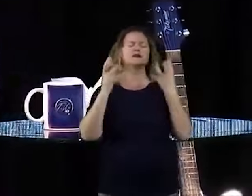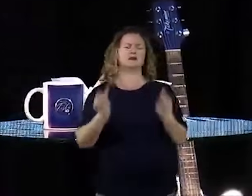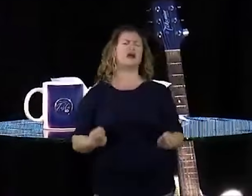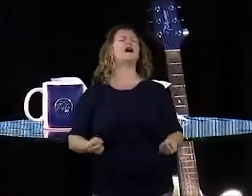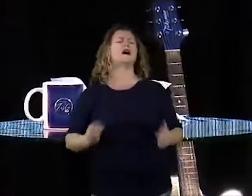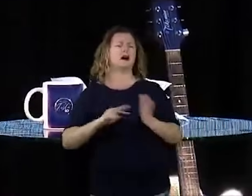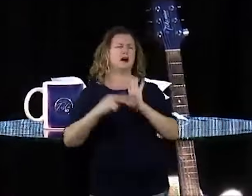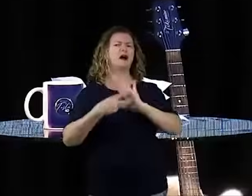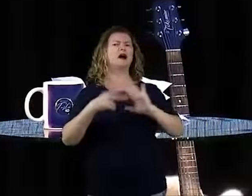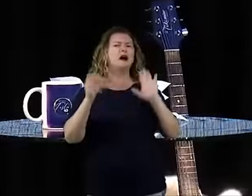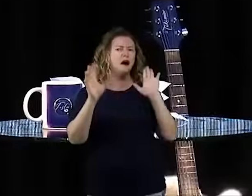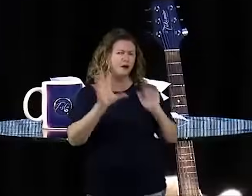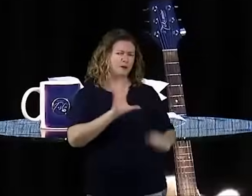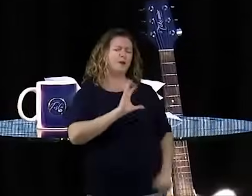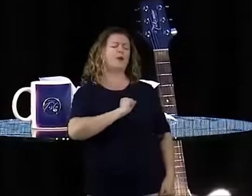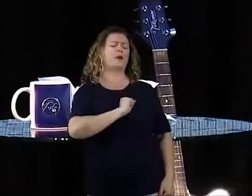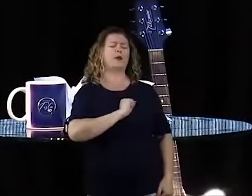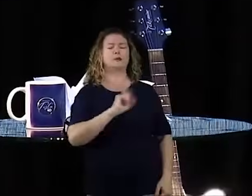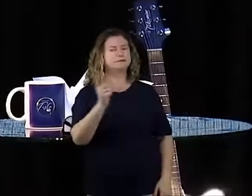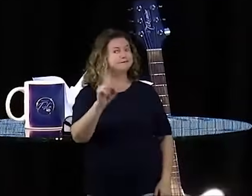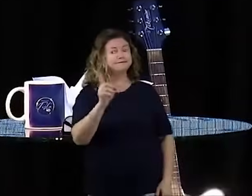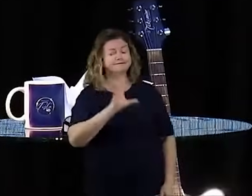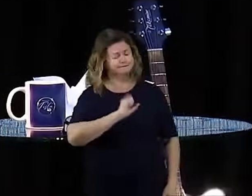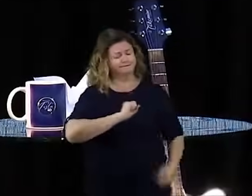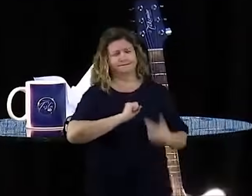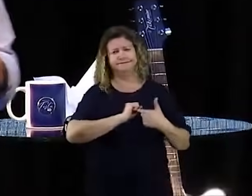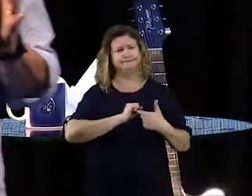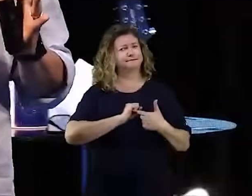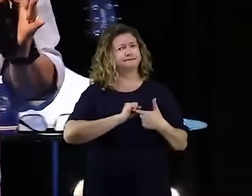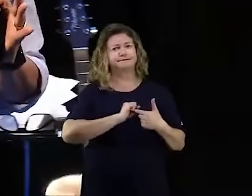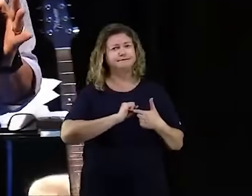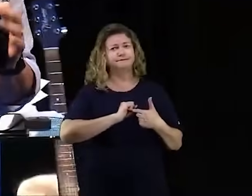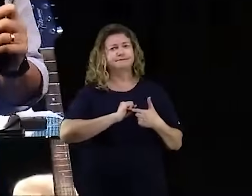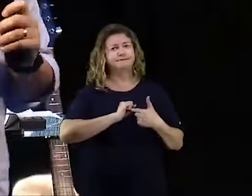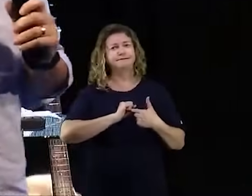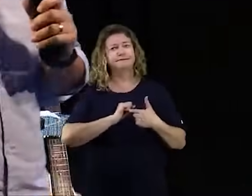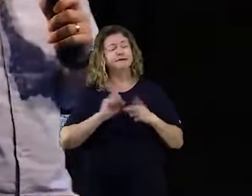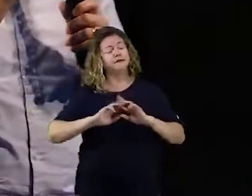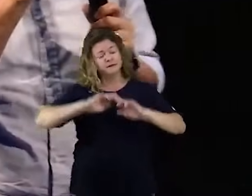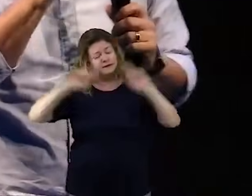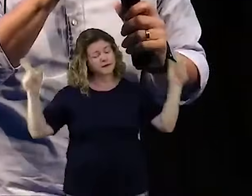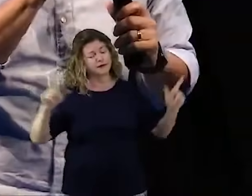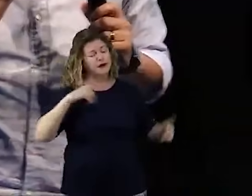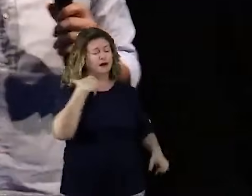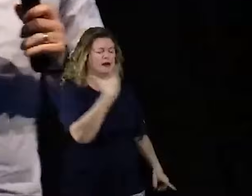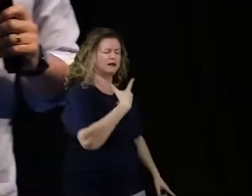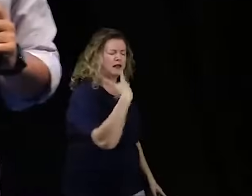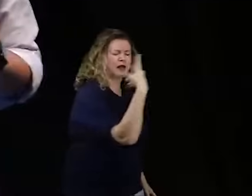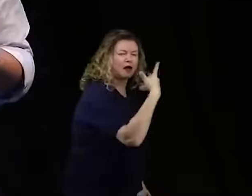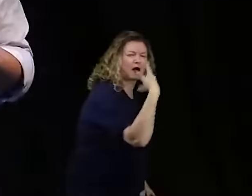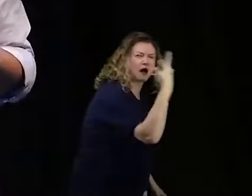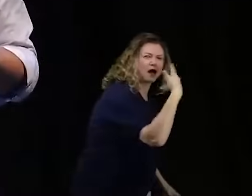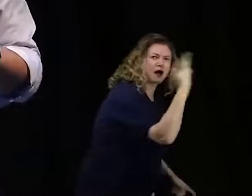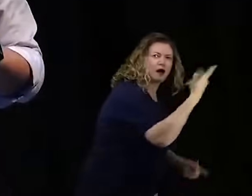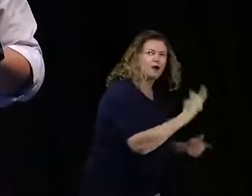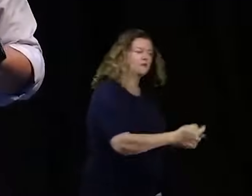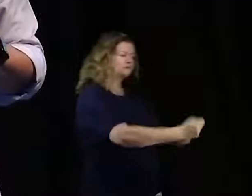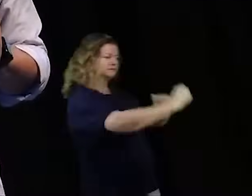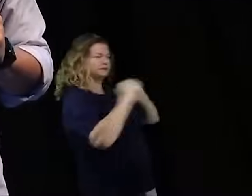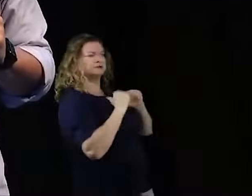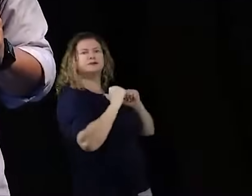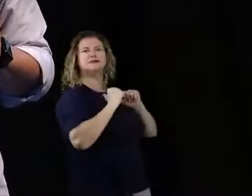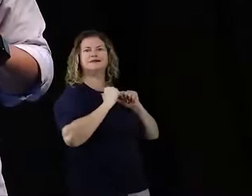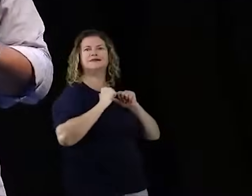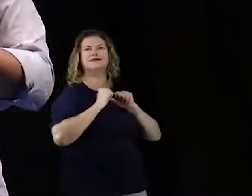amor mas na verdade não tem nada a ver com amor tem a ver com uma sensualidade que captura a gente que tira da gente